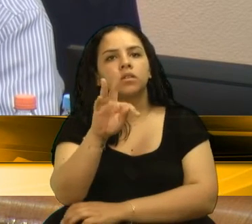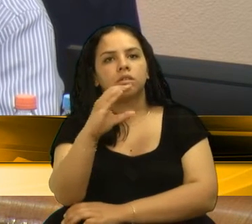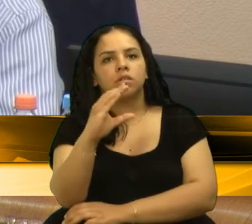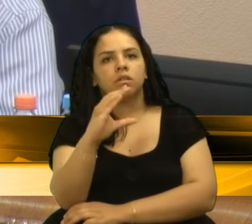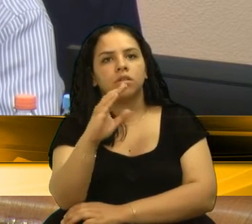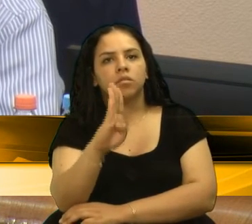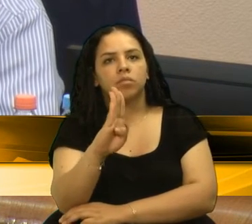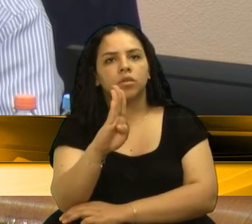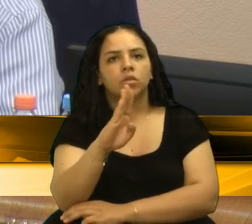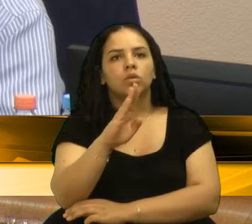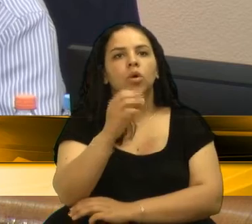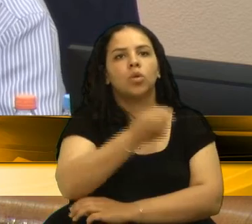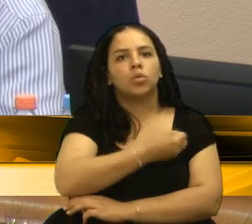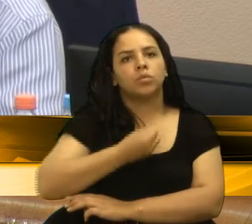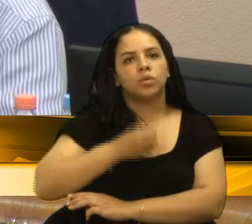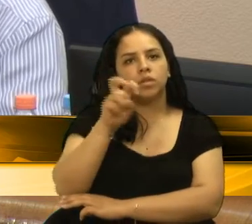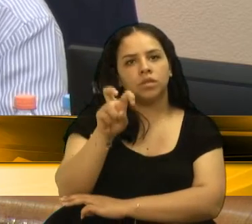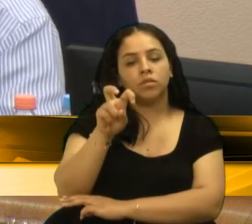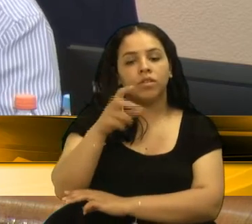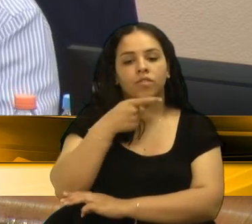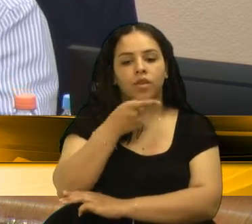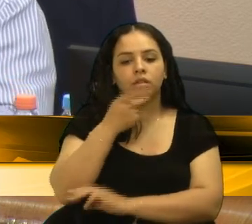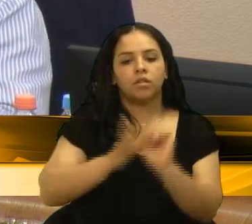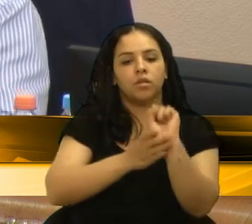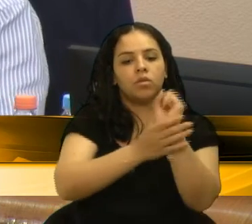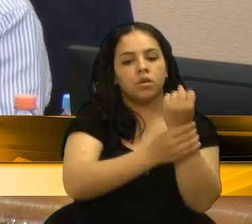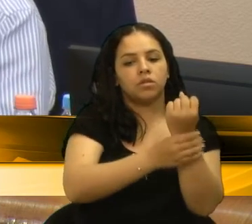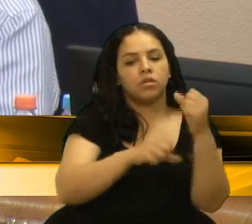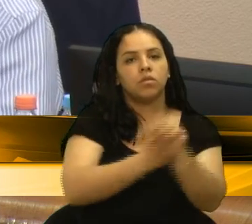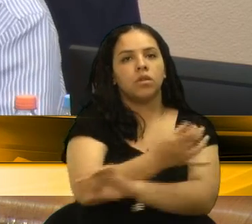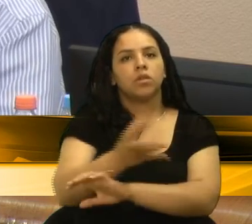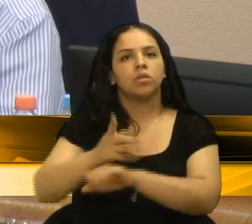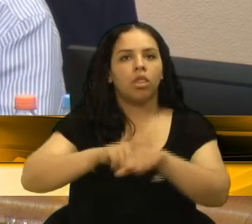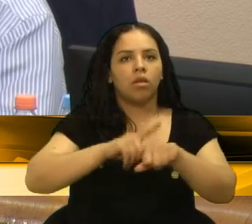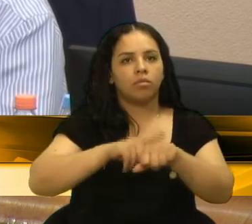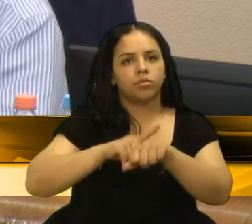RTCB-MRS número 5, que trata da segurança de eventos temporários.